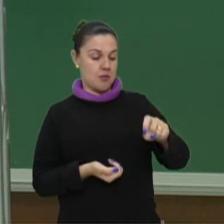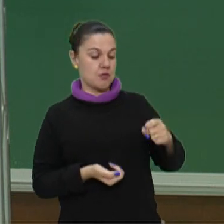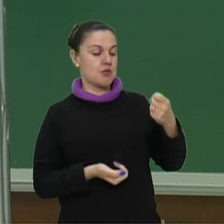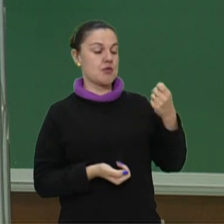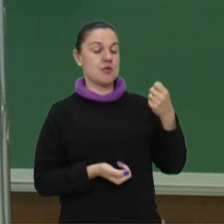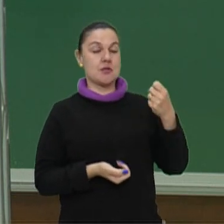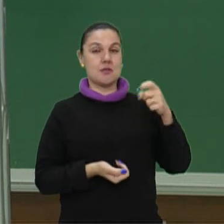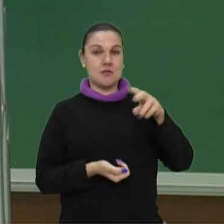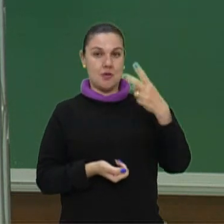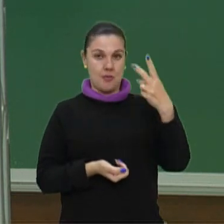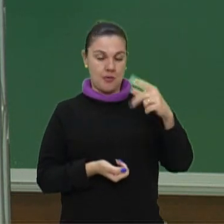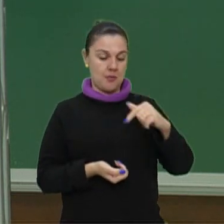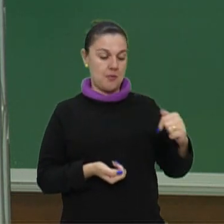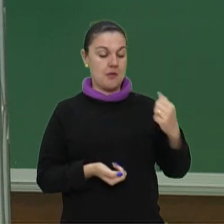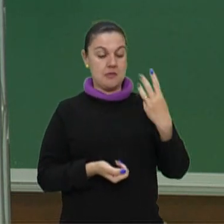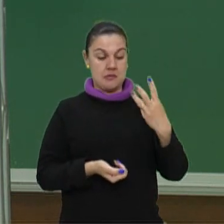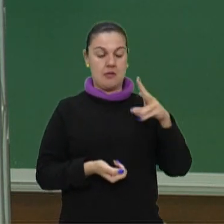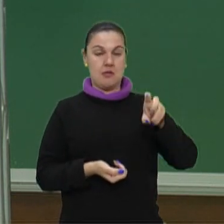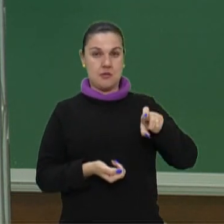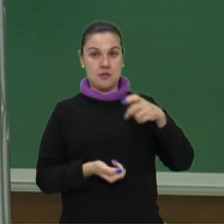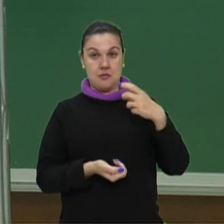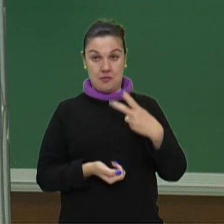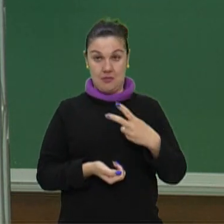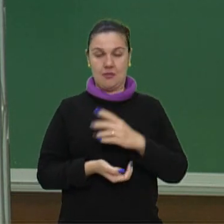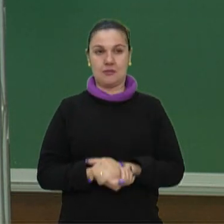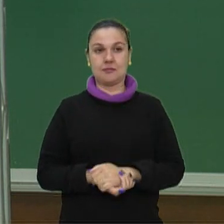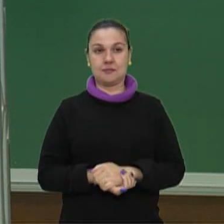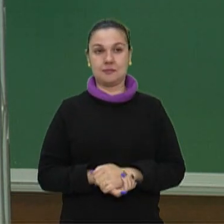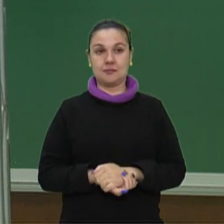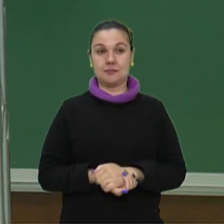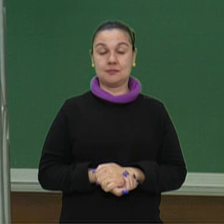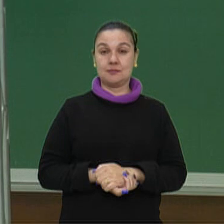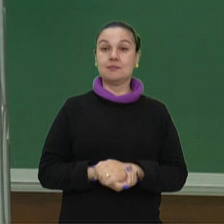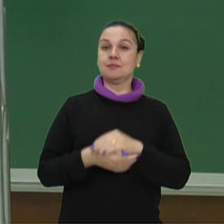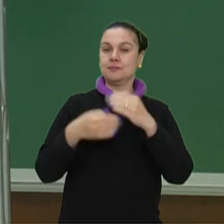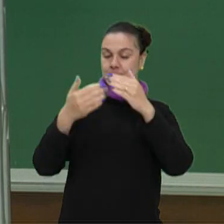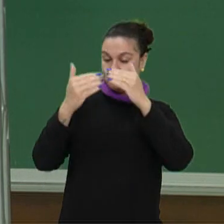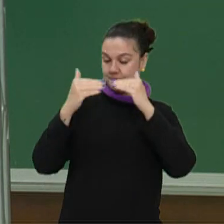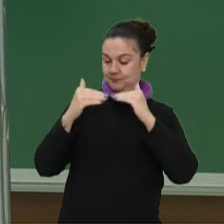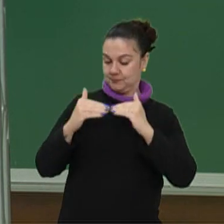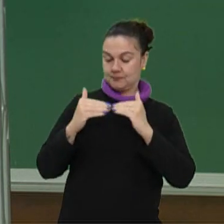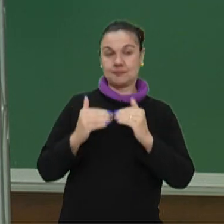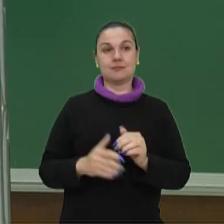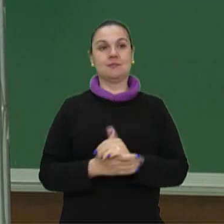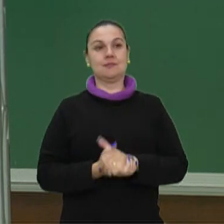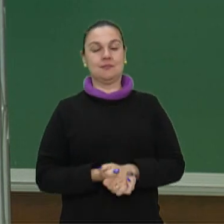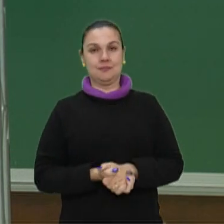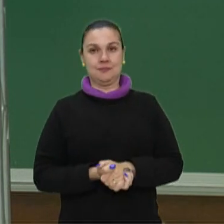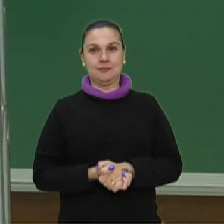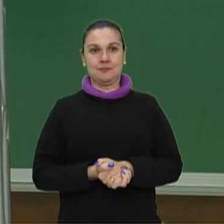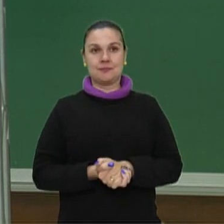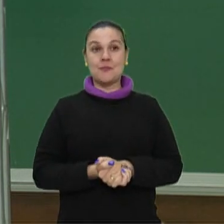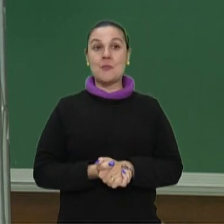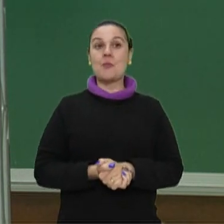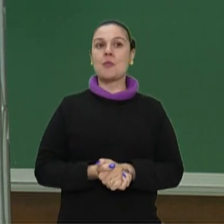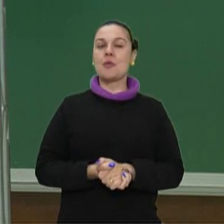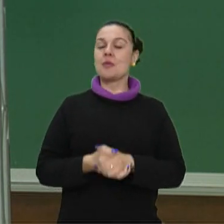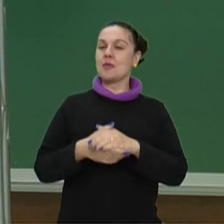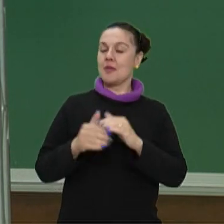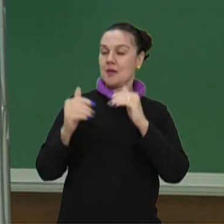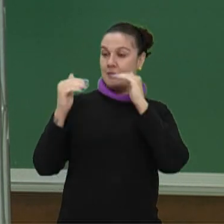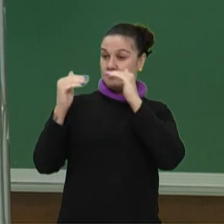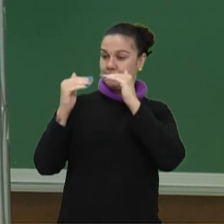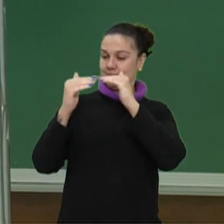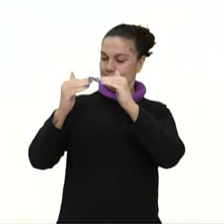vezes menos 3 dá menos 3x ao quadrado. Menos 2x vezes menos 3 vai dar mais 6x. E o menos